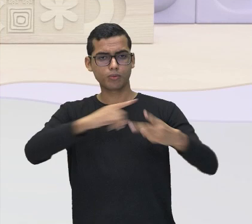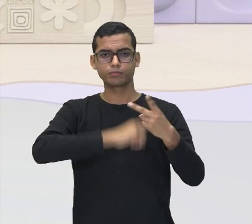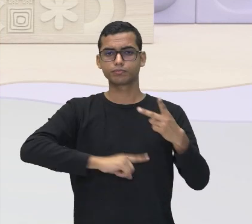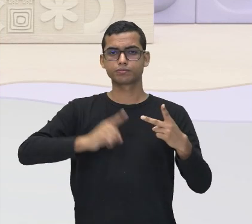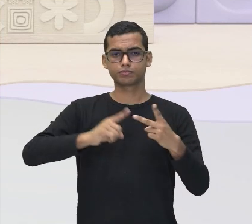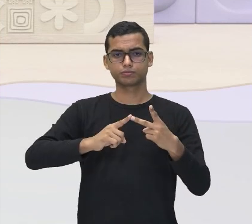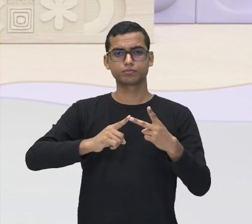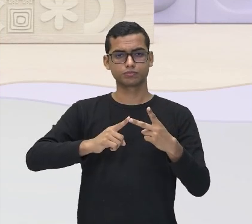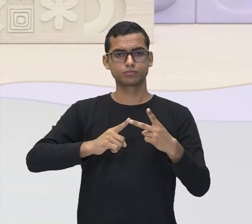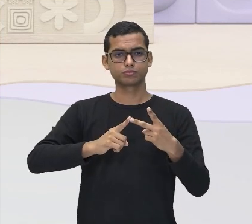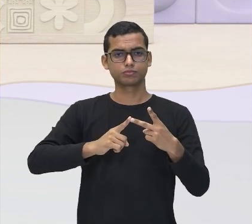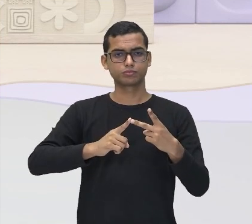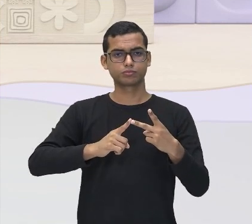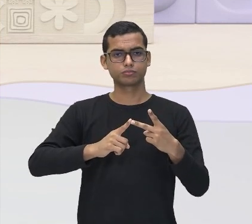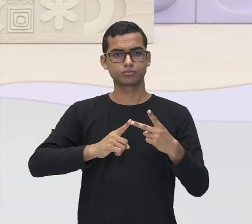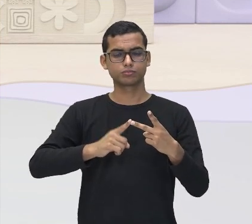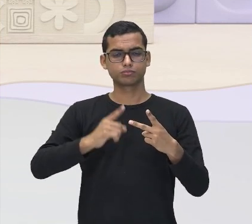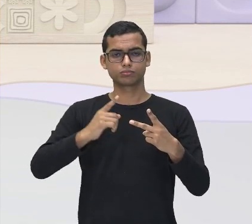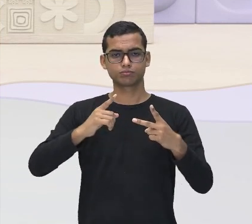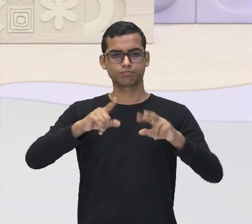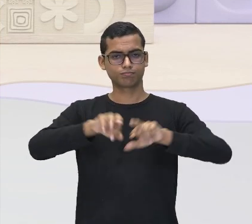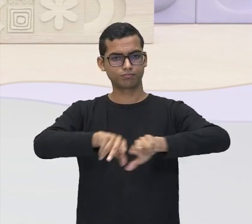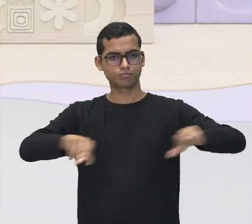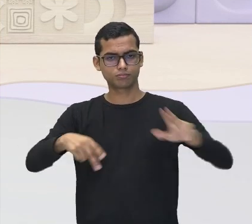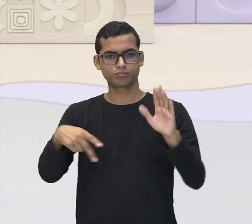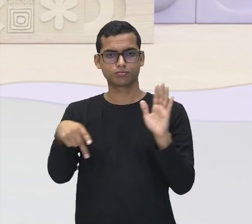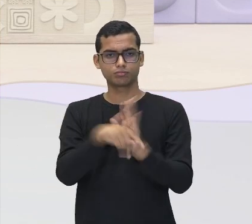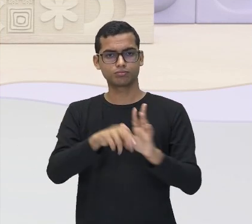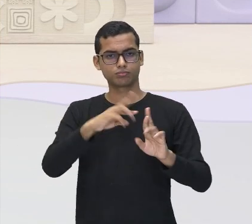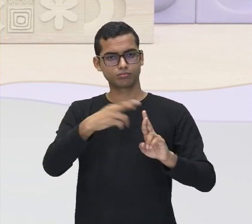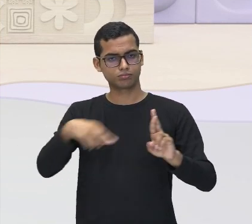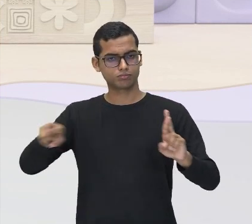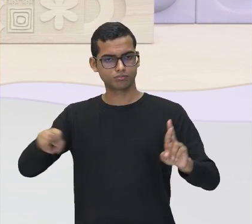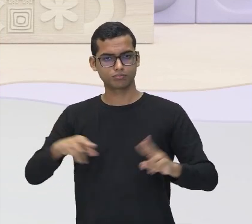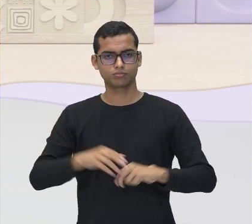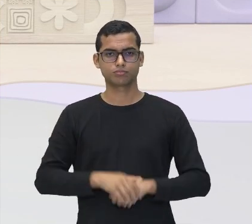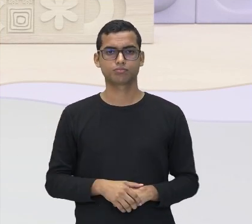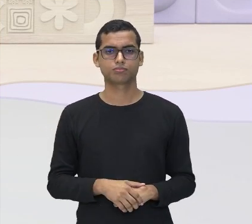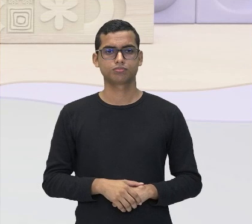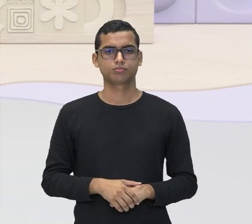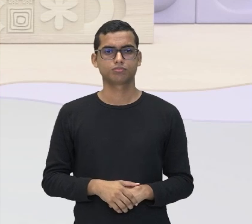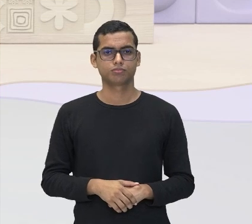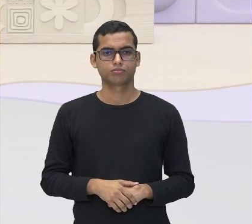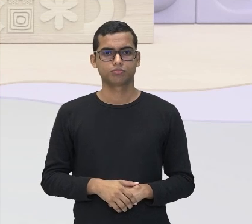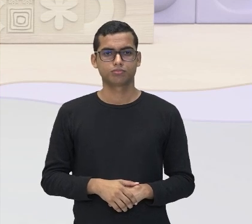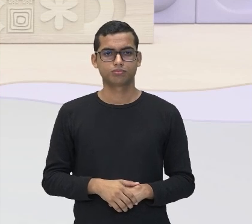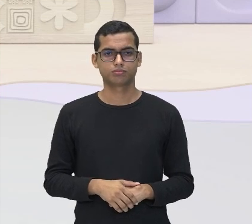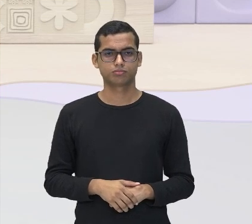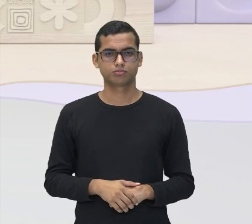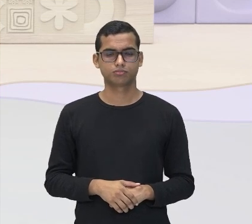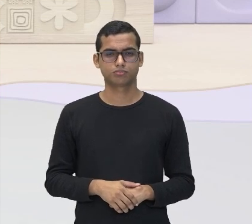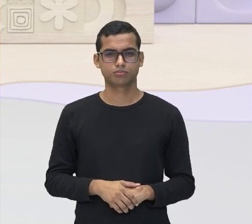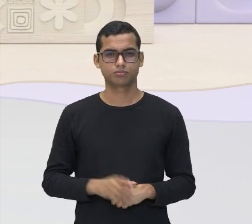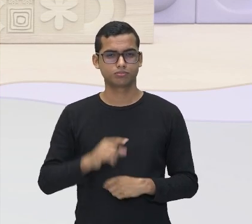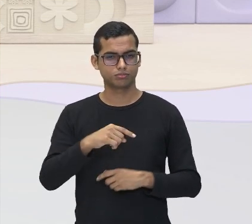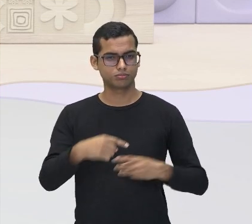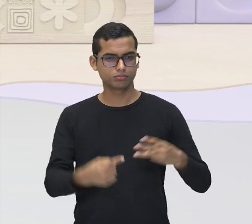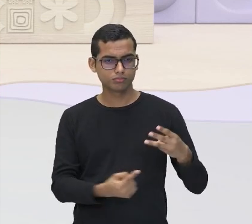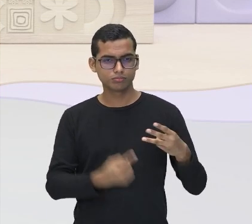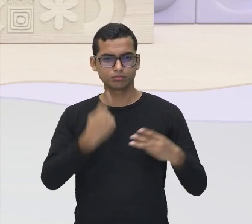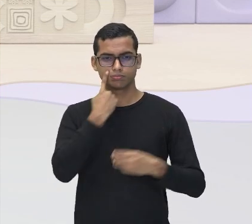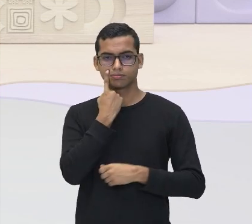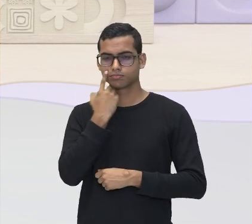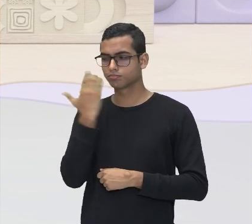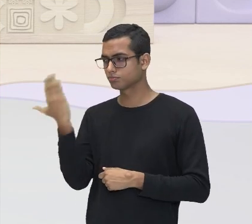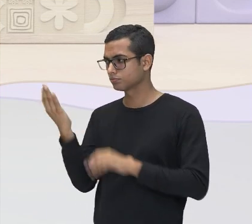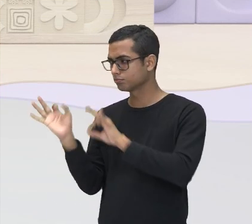consequentemente, diversidade religiosa. Tá bom? E aí, nesse sentido, que eu quero te convidar a olhar para essa dimensão dos escritos sagrados